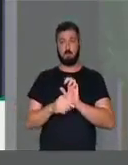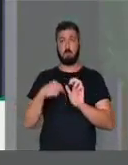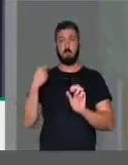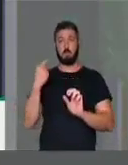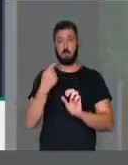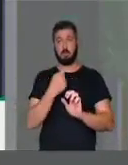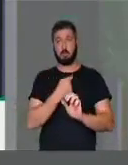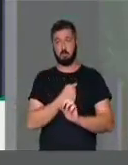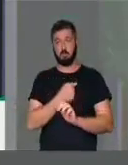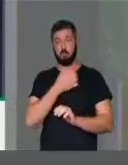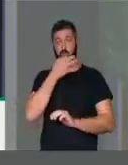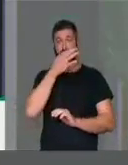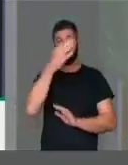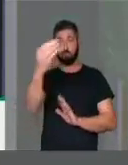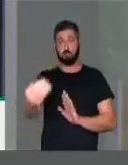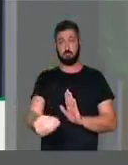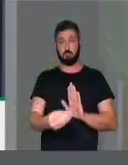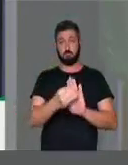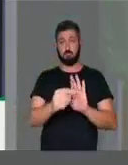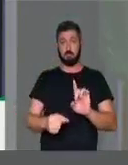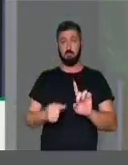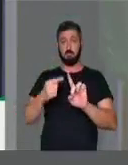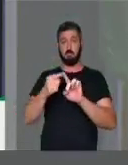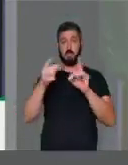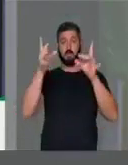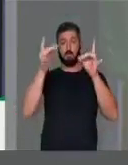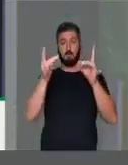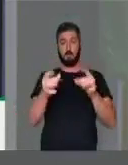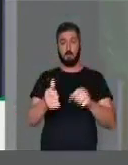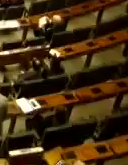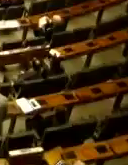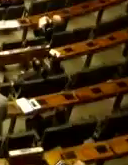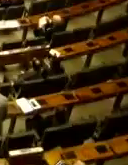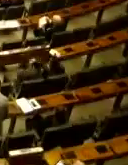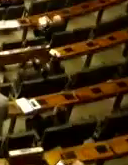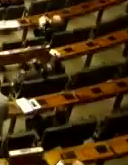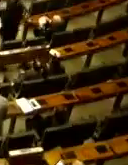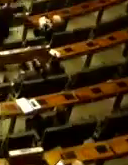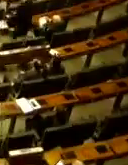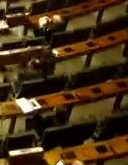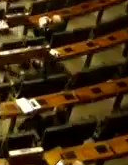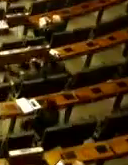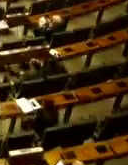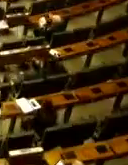que nós sugerimos para o aperfeiçoamento do projeto.